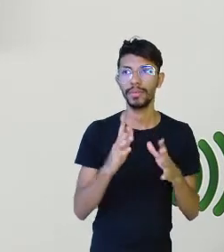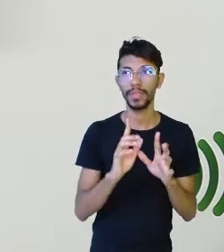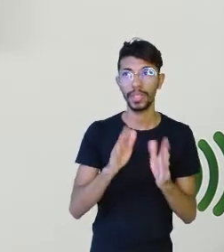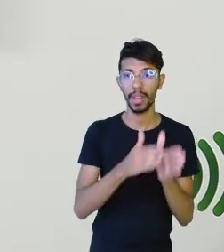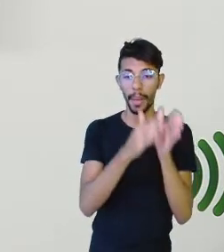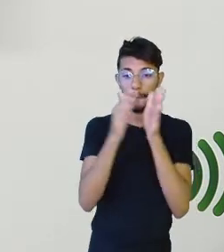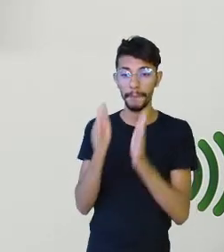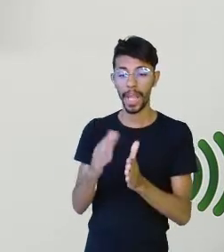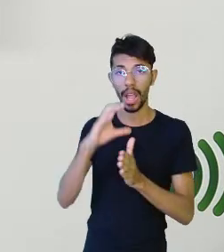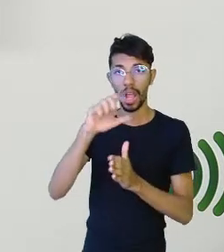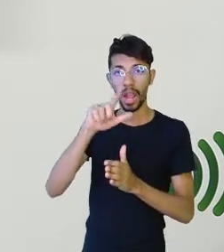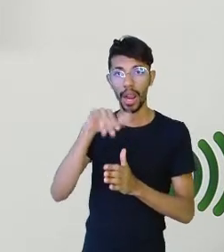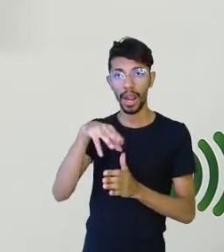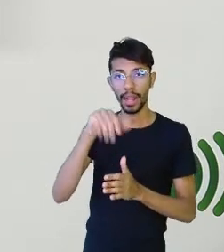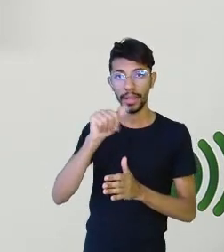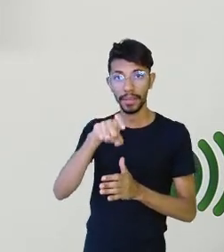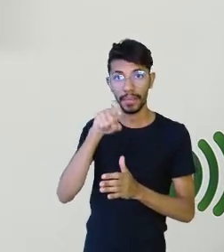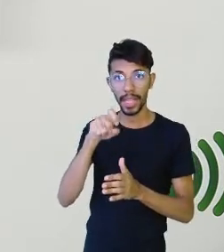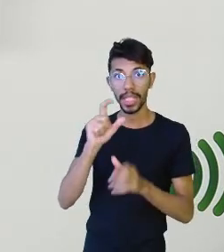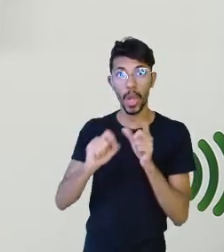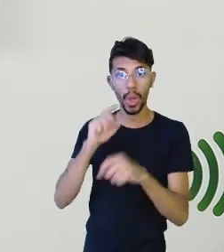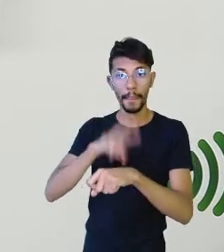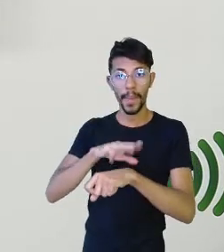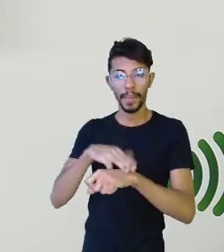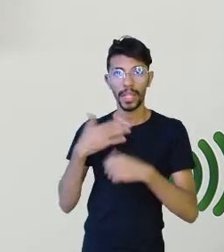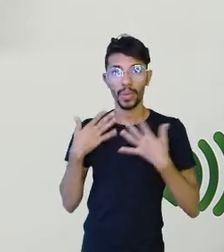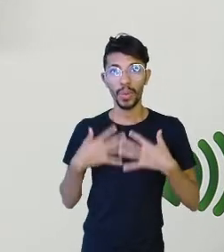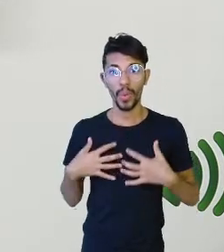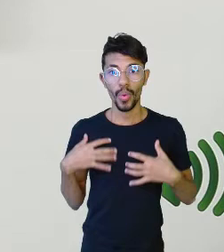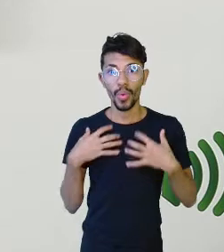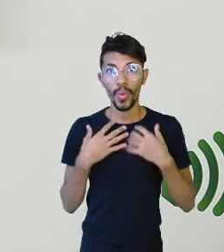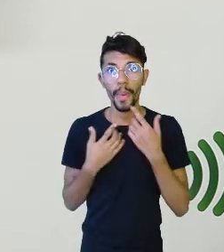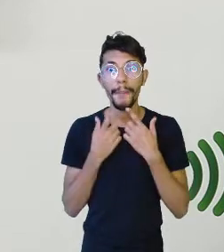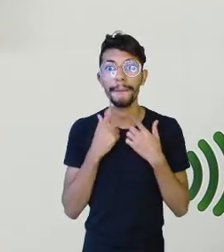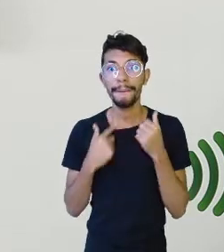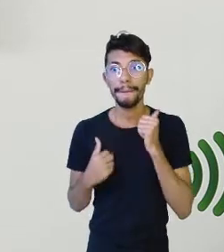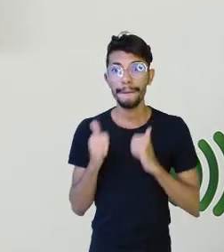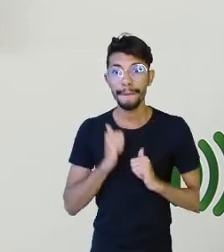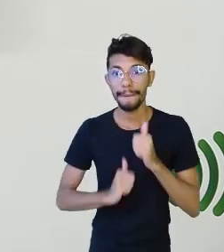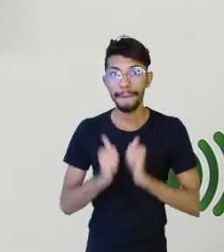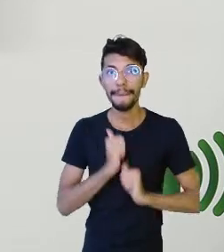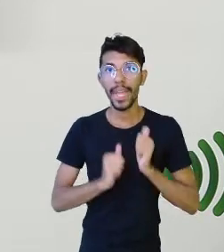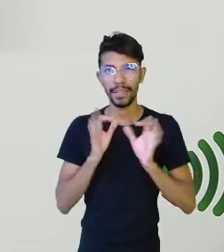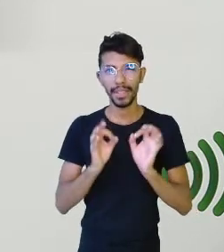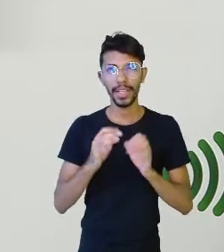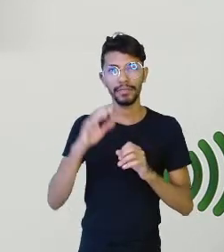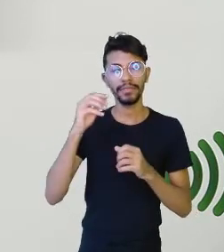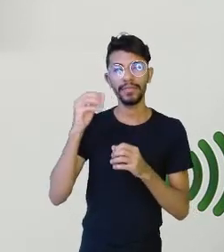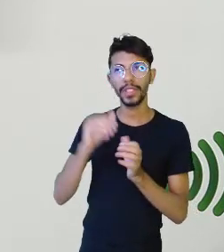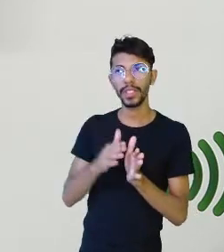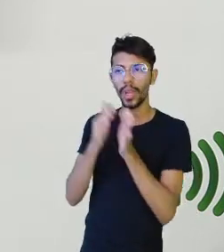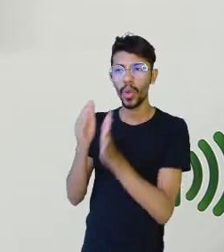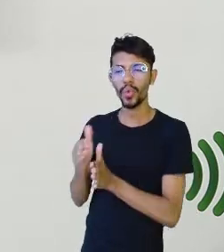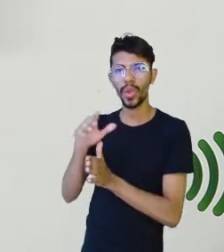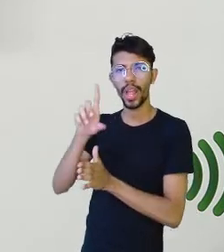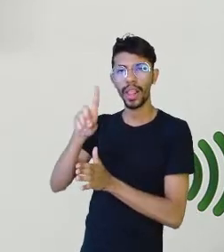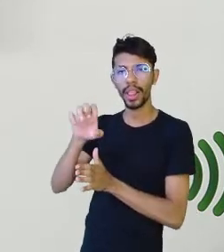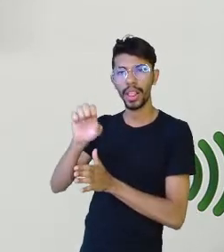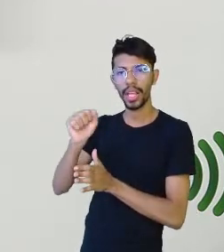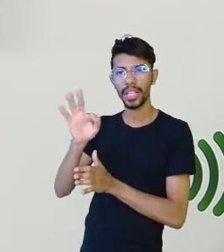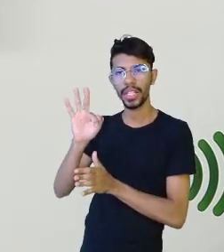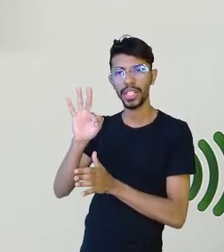no clímax, é o momento assim, de maior tensão, onde a gente está esperando aquela solução. E quando chega no desfecho, é onde a história